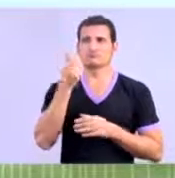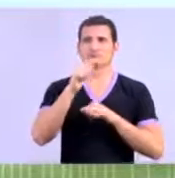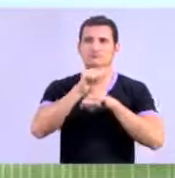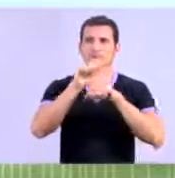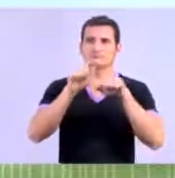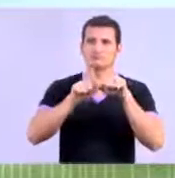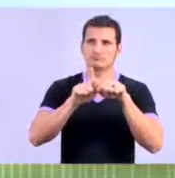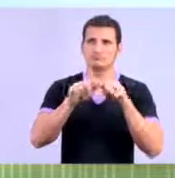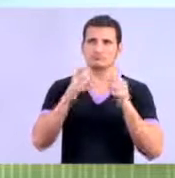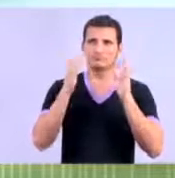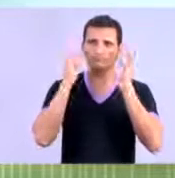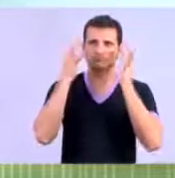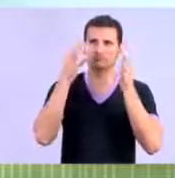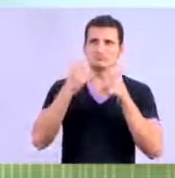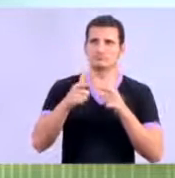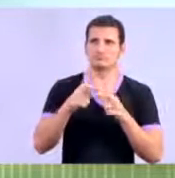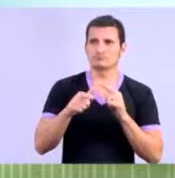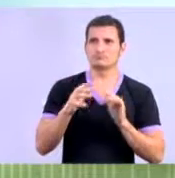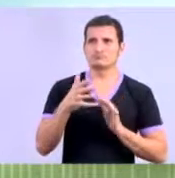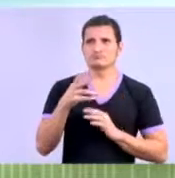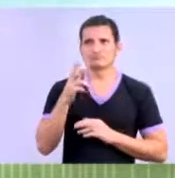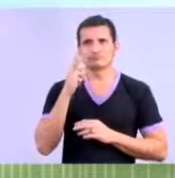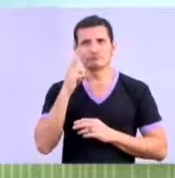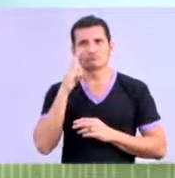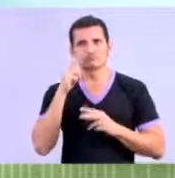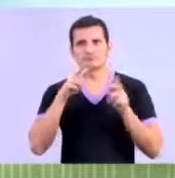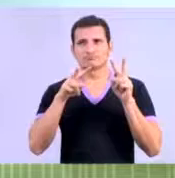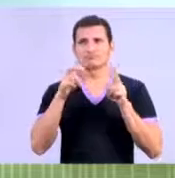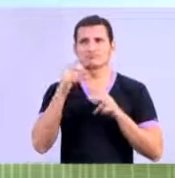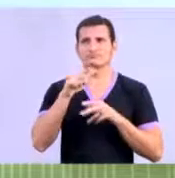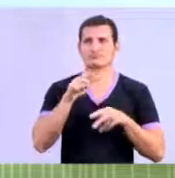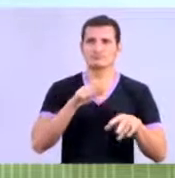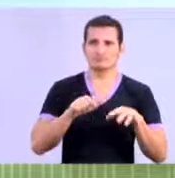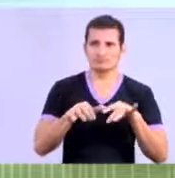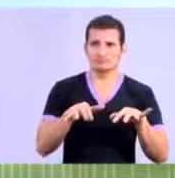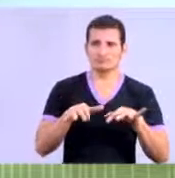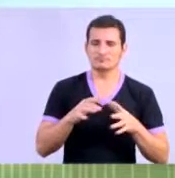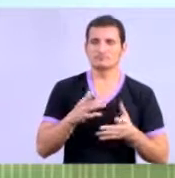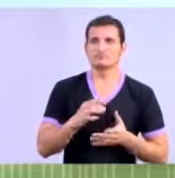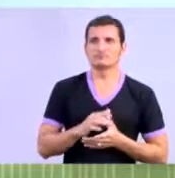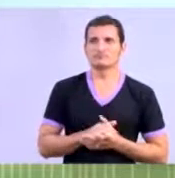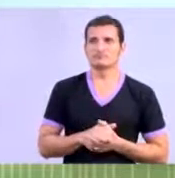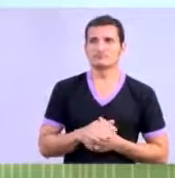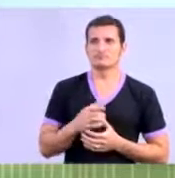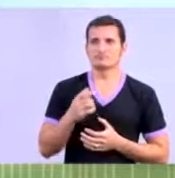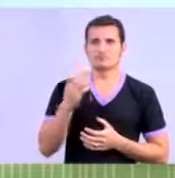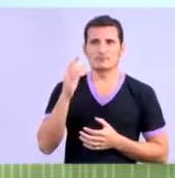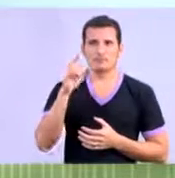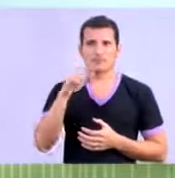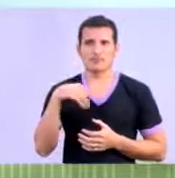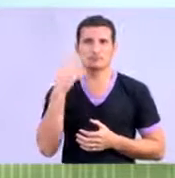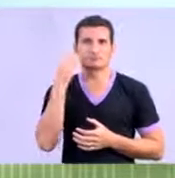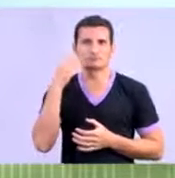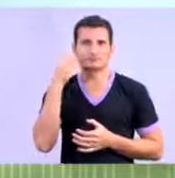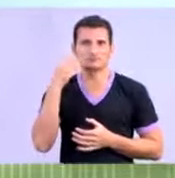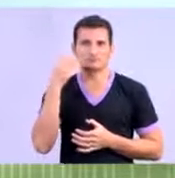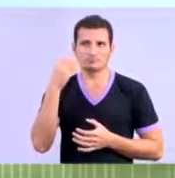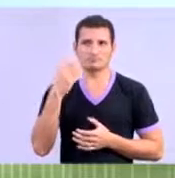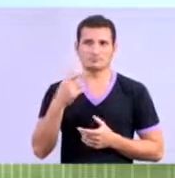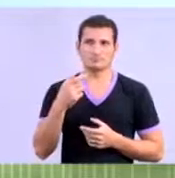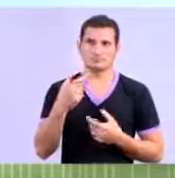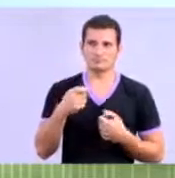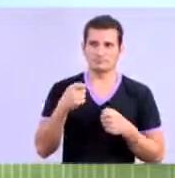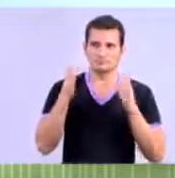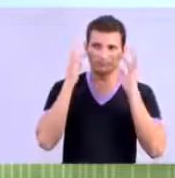resolver um determinado problema. A gente já consegue ver isso aí. Um programador, ele já sabe, eu imagino, é a questão da experiência. Eu tenho que resolver